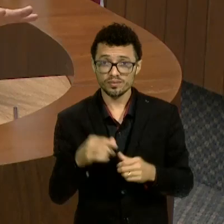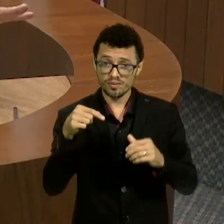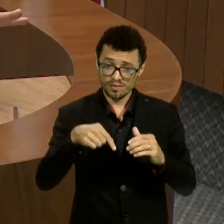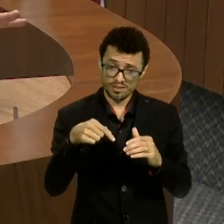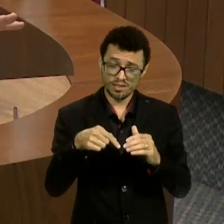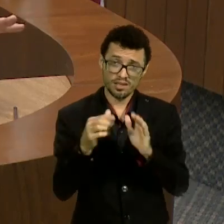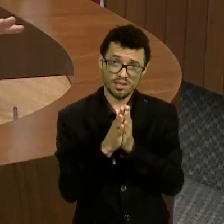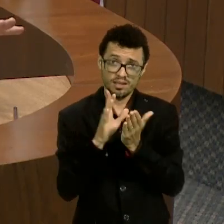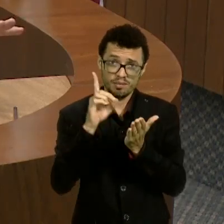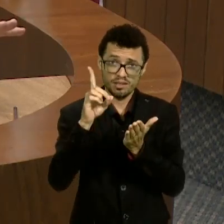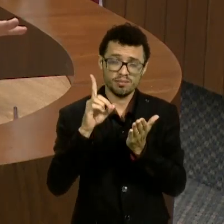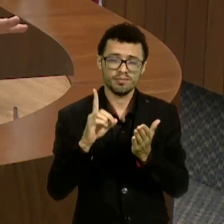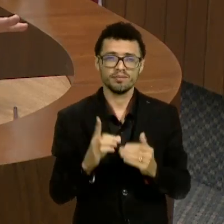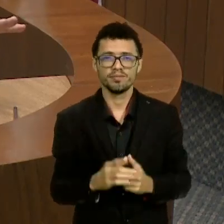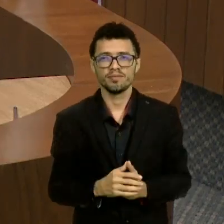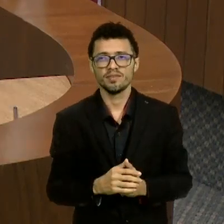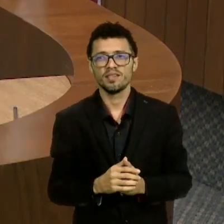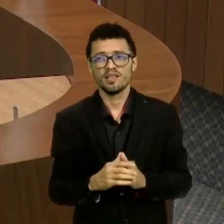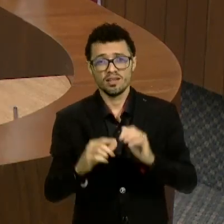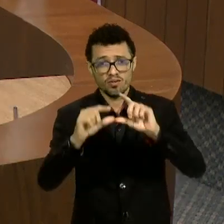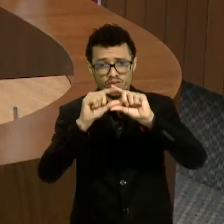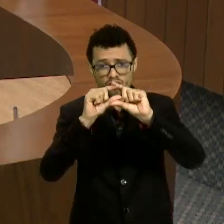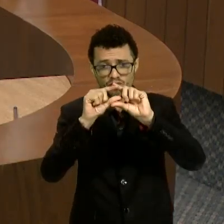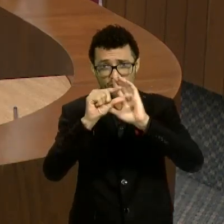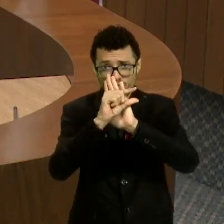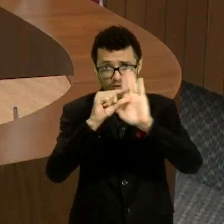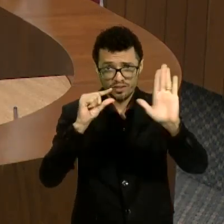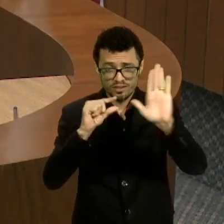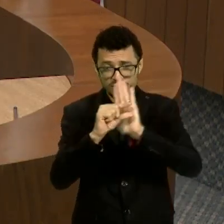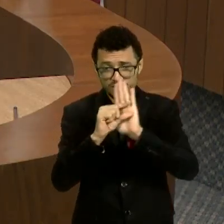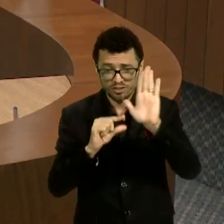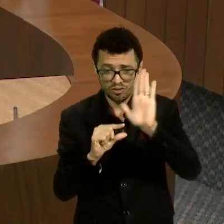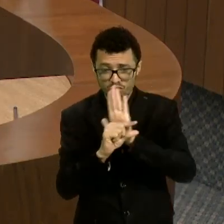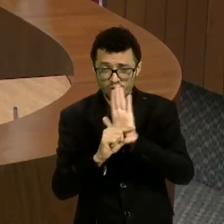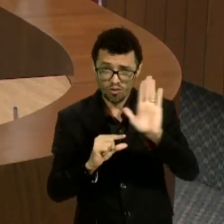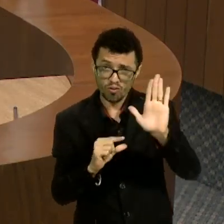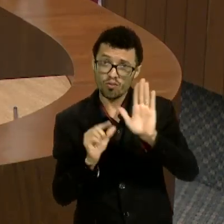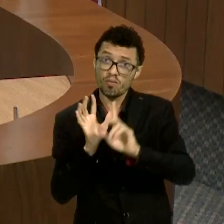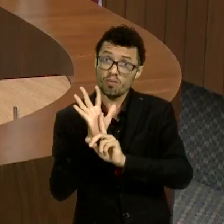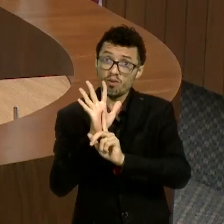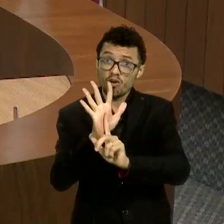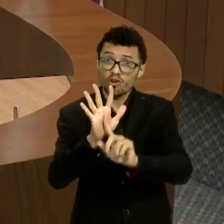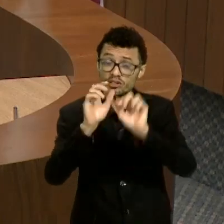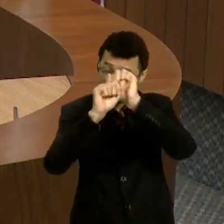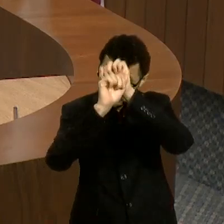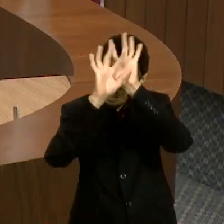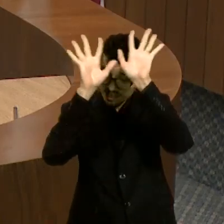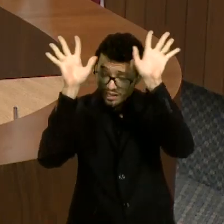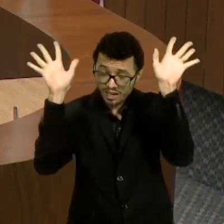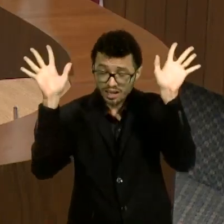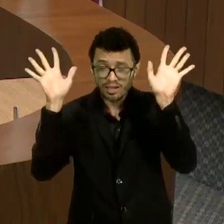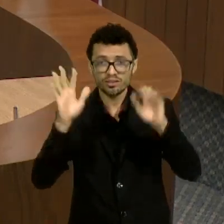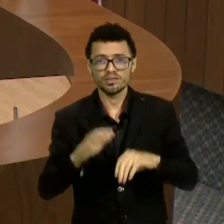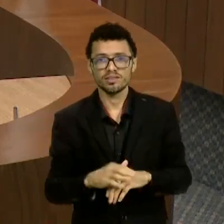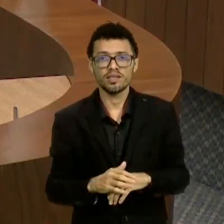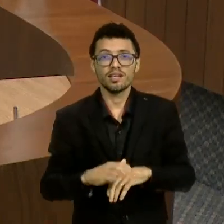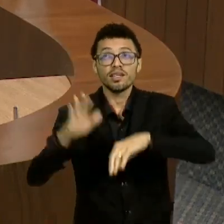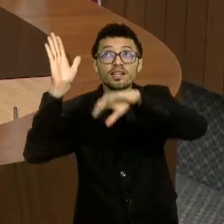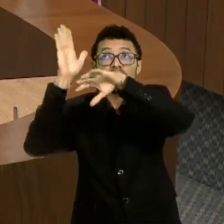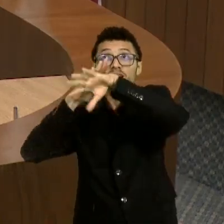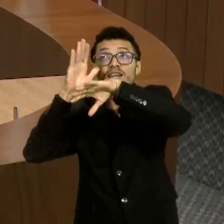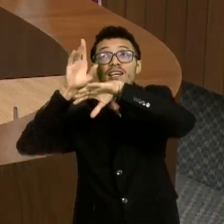amigos meus colegas deputados deixam Claro deixam claro que Deus